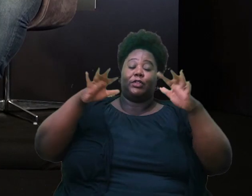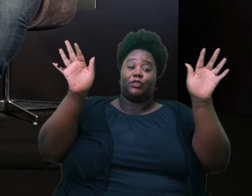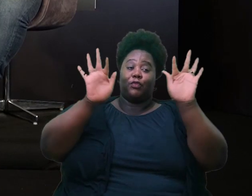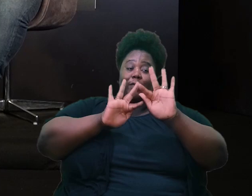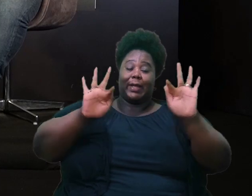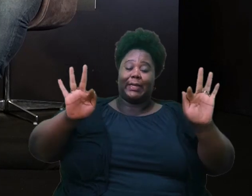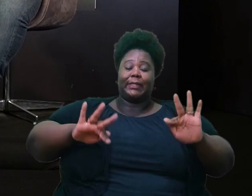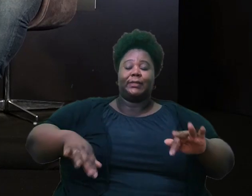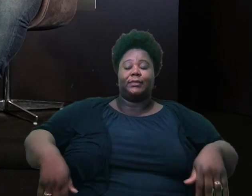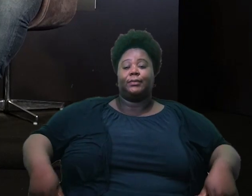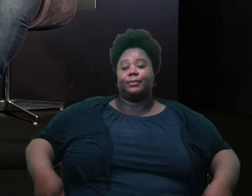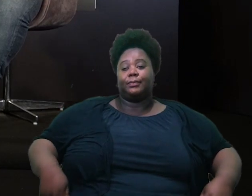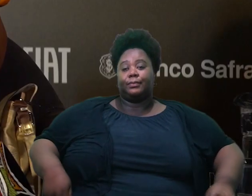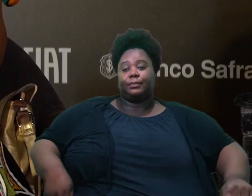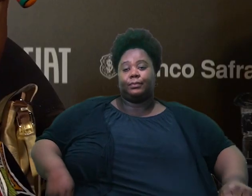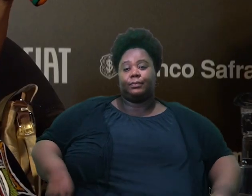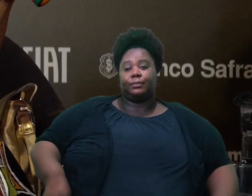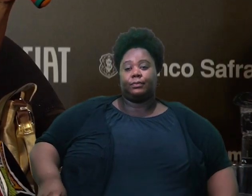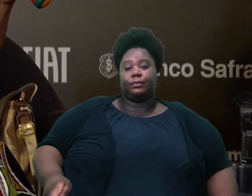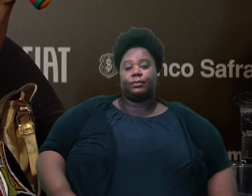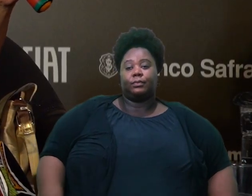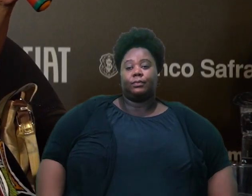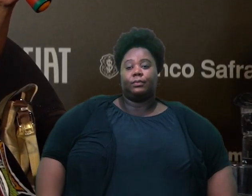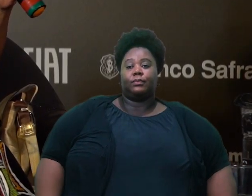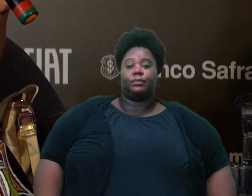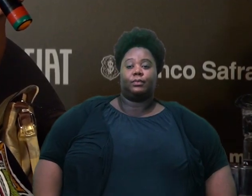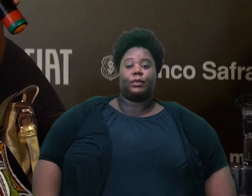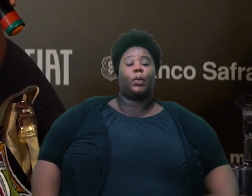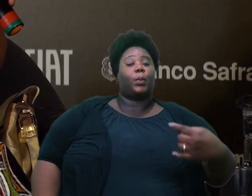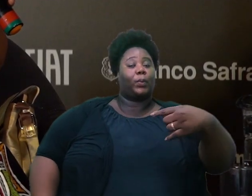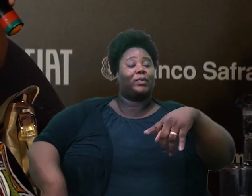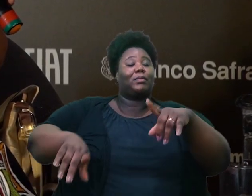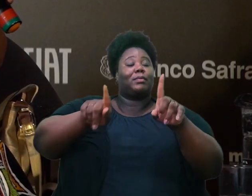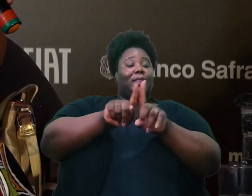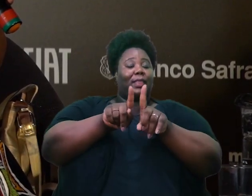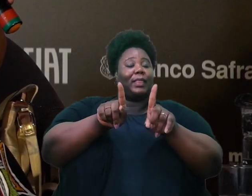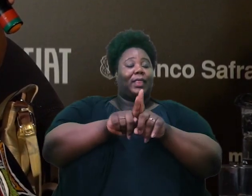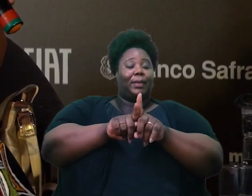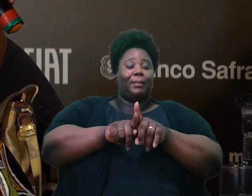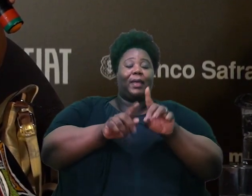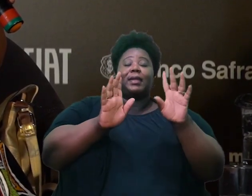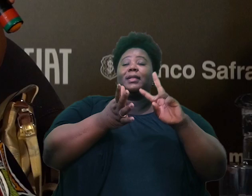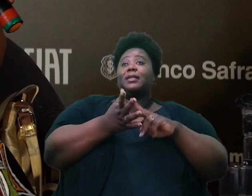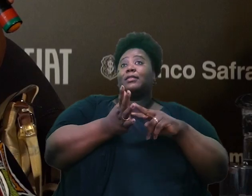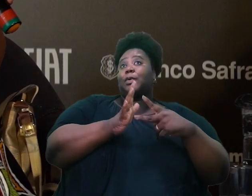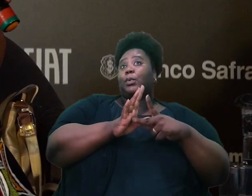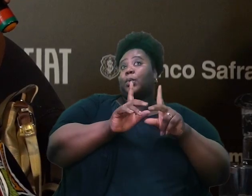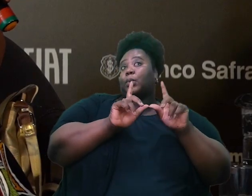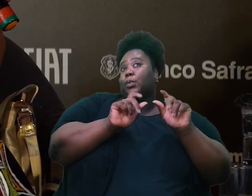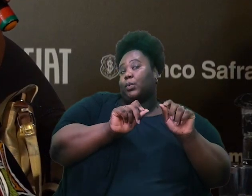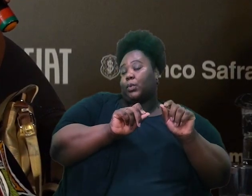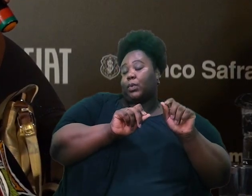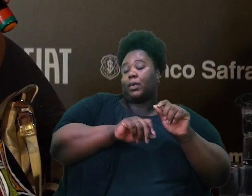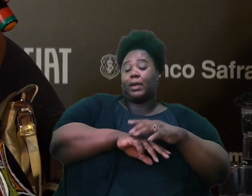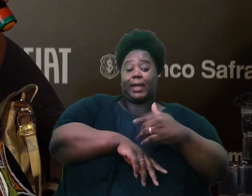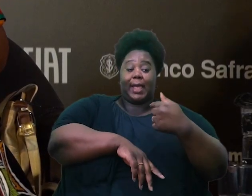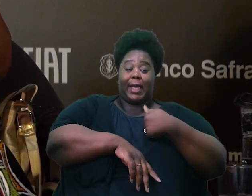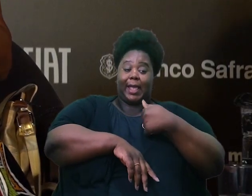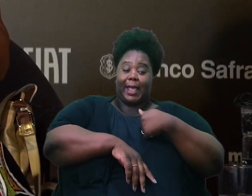né? Com isso também, né? Quer dizer, parte de